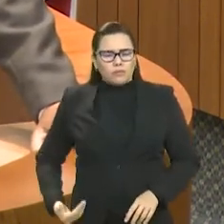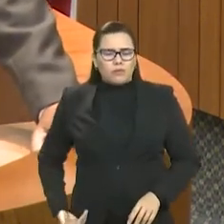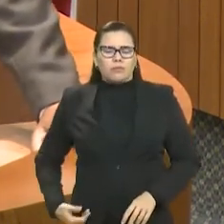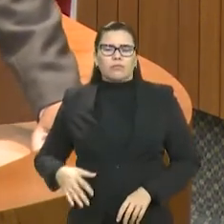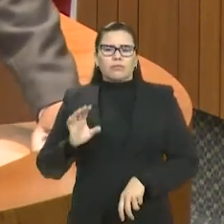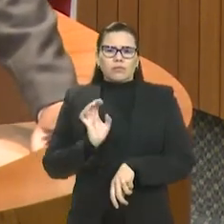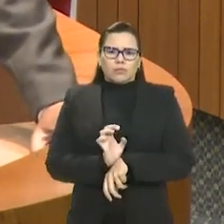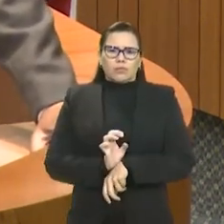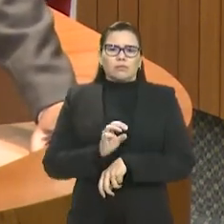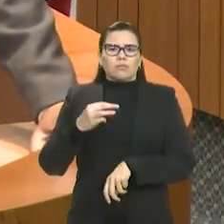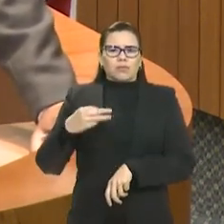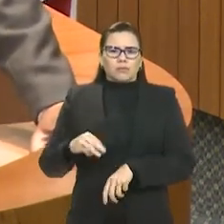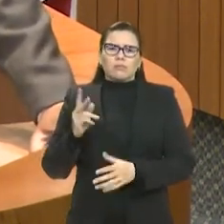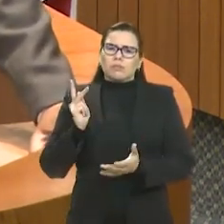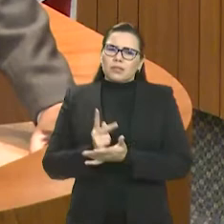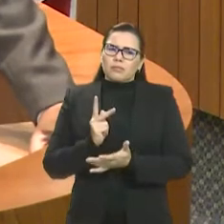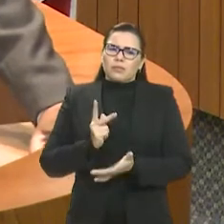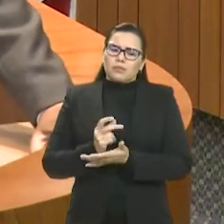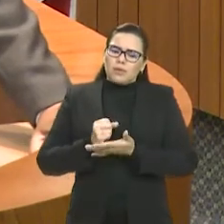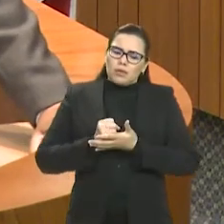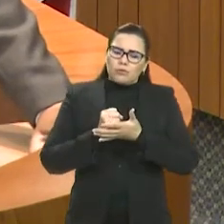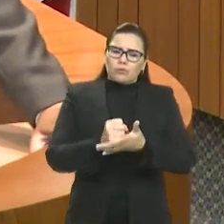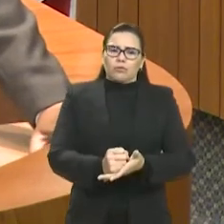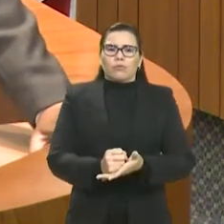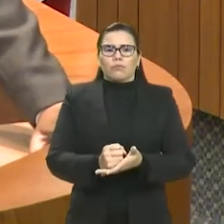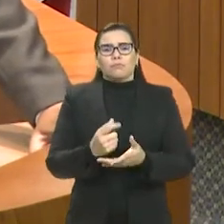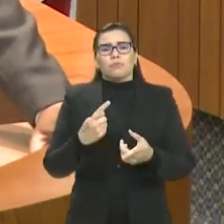isso porque a primeira cidade do